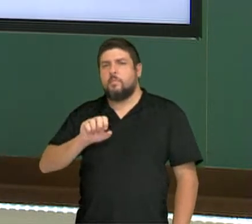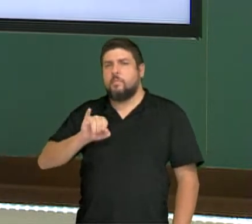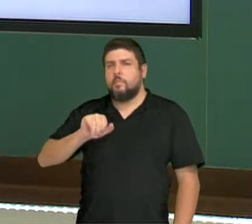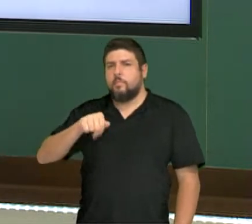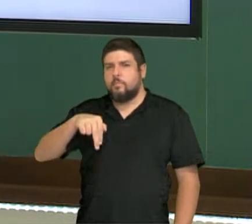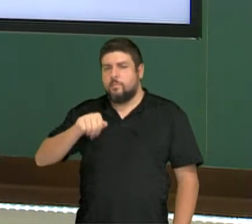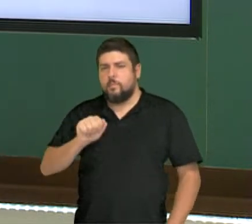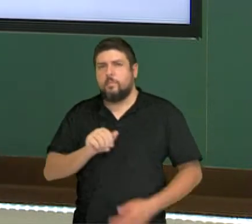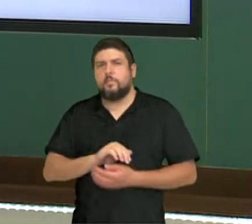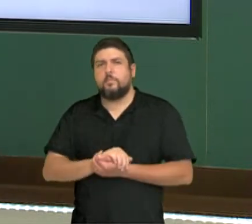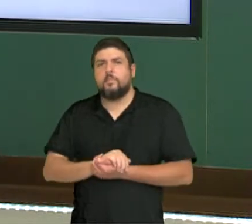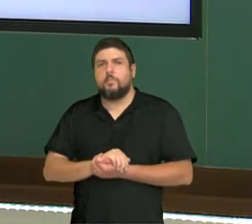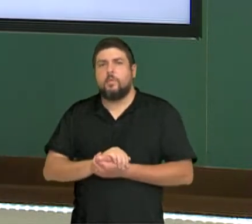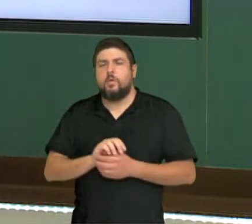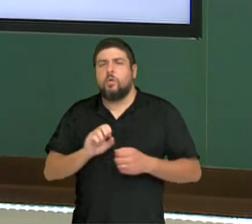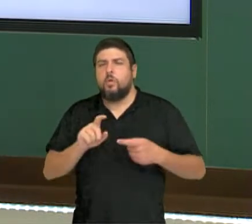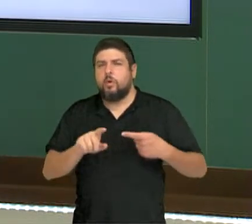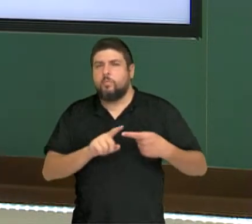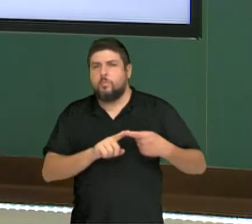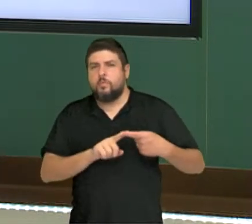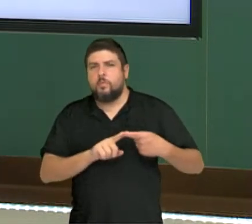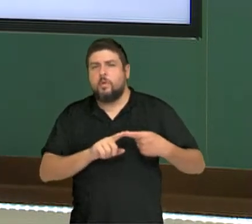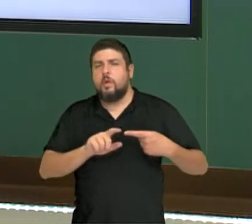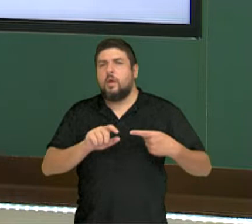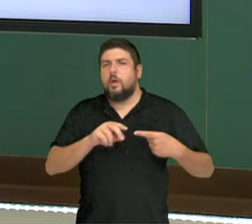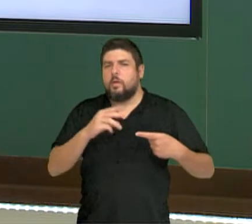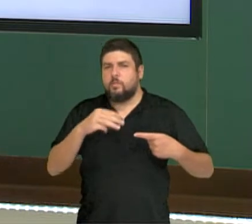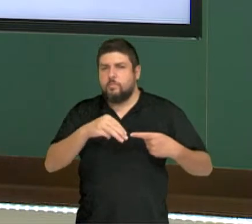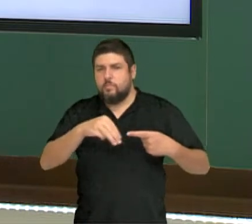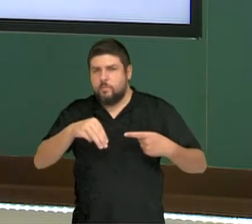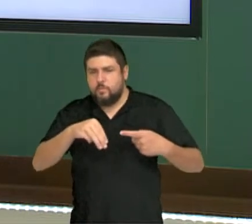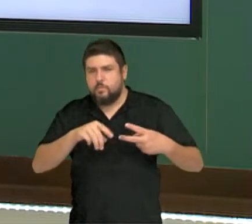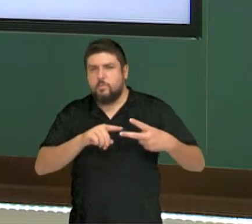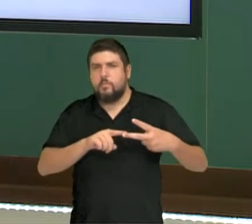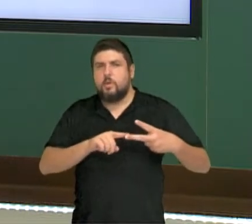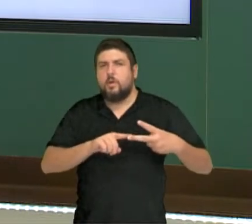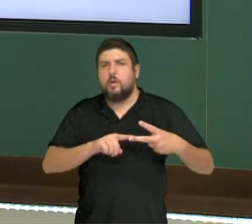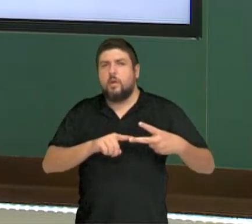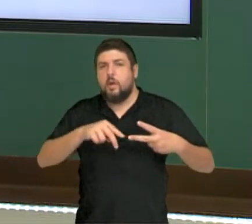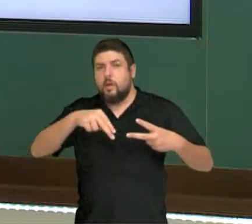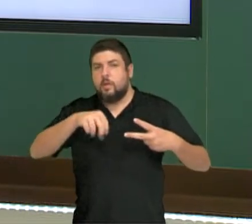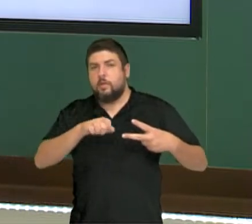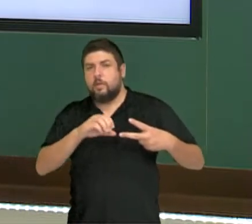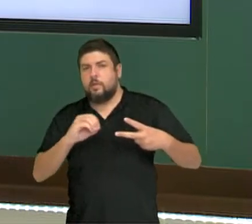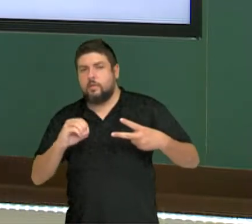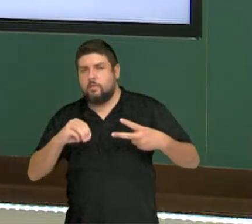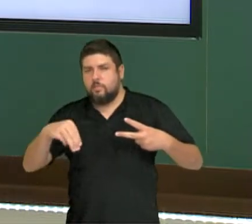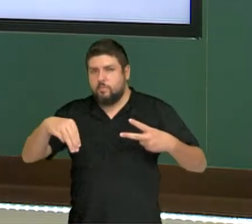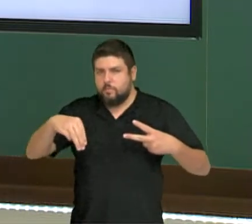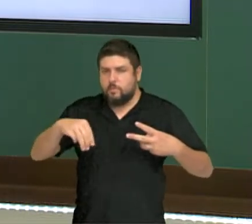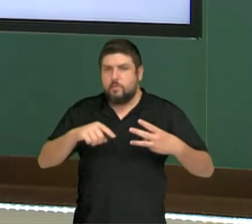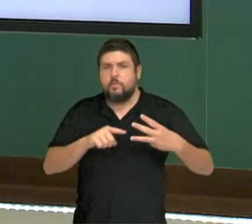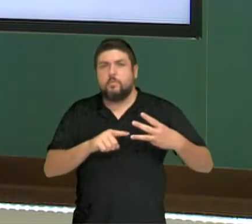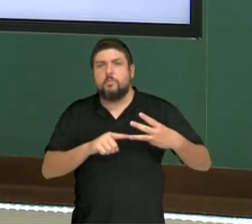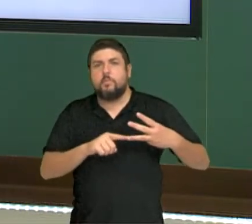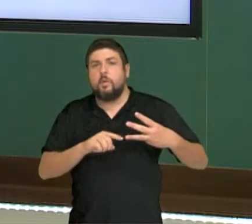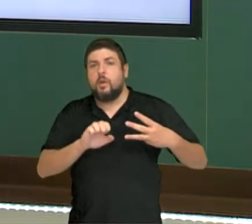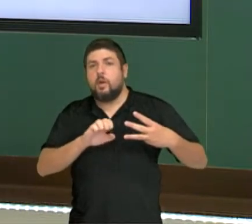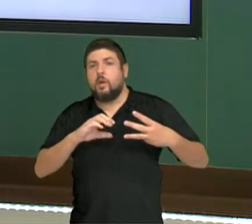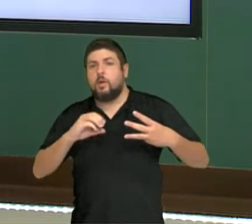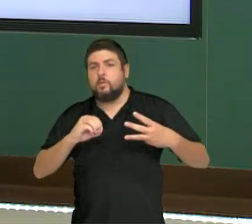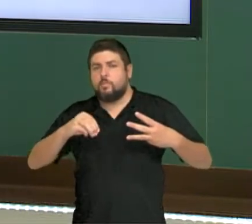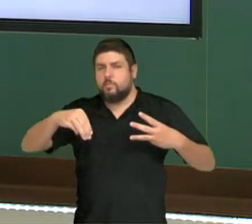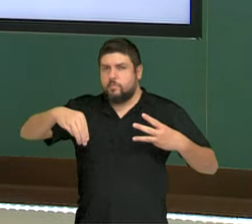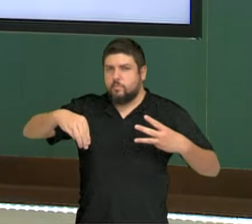malthusiana a teoria neomalthusiana e agora a gente vai ver a teoria Eco no outro Viana